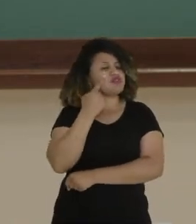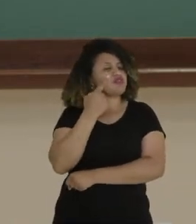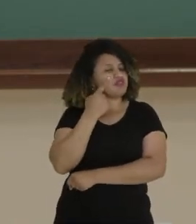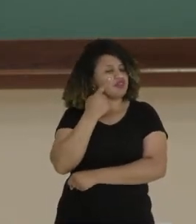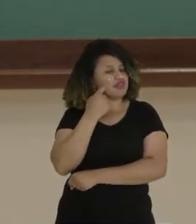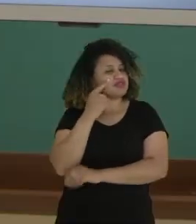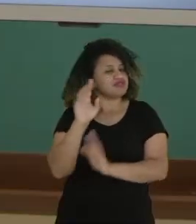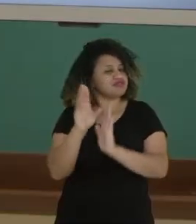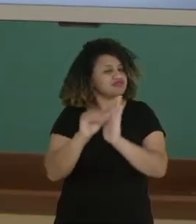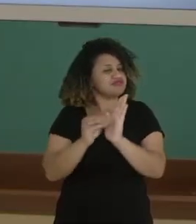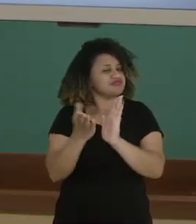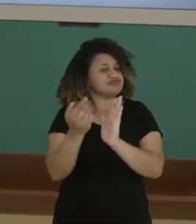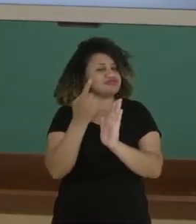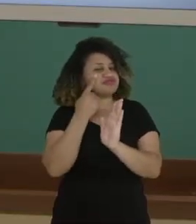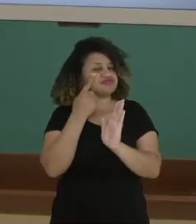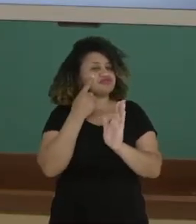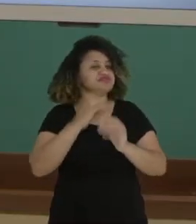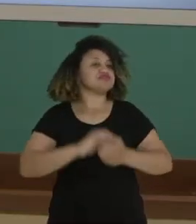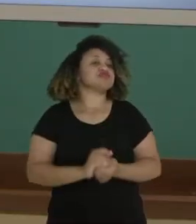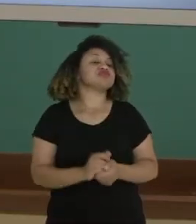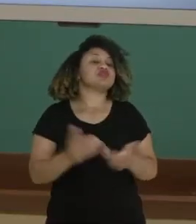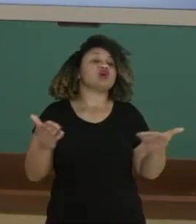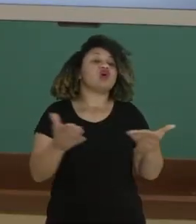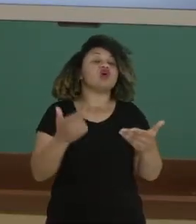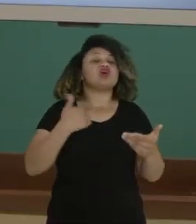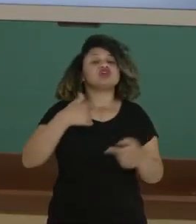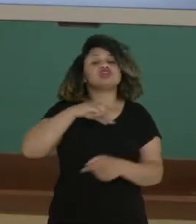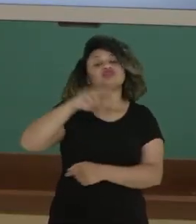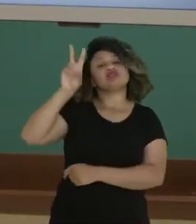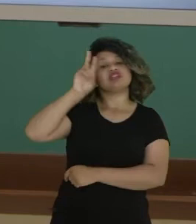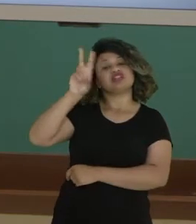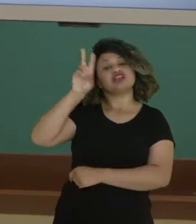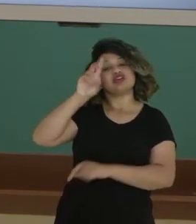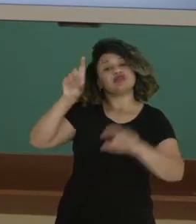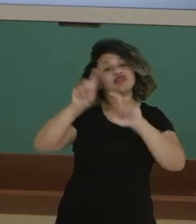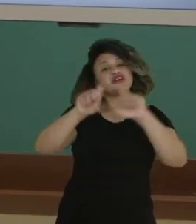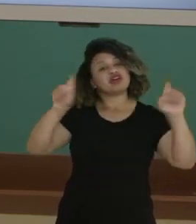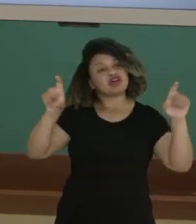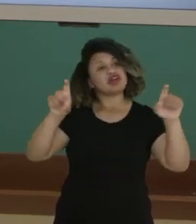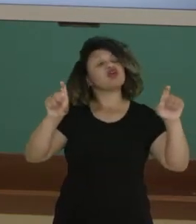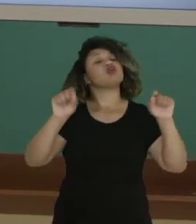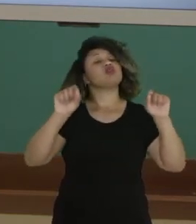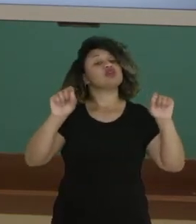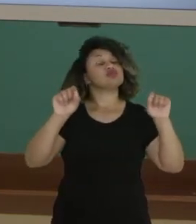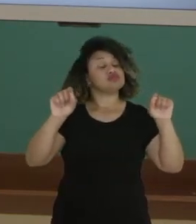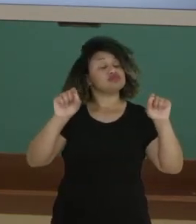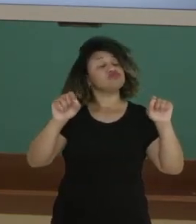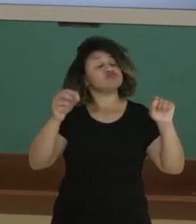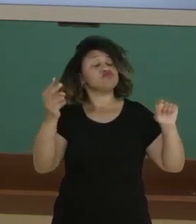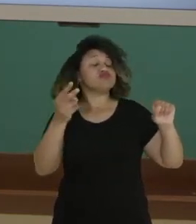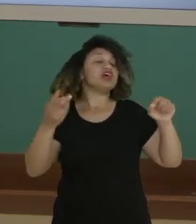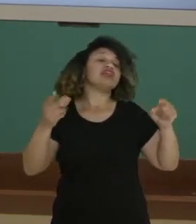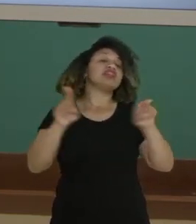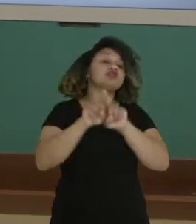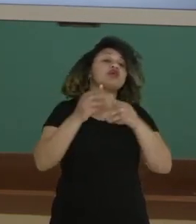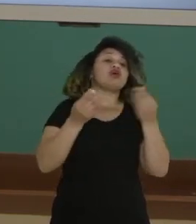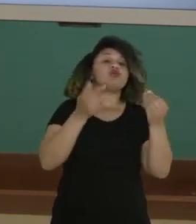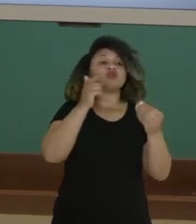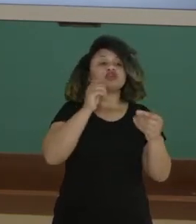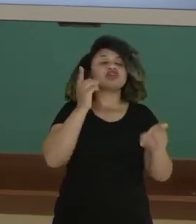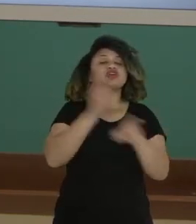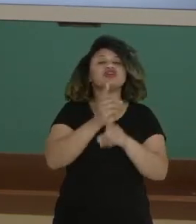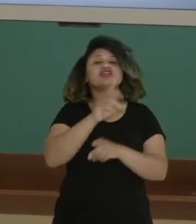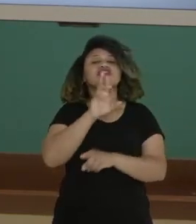isso? Então, olha lá, hoje vamos relembrar essa tal da equação do 2º grau e como encontrar as raízes,